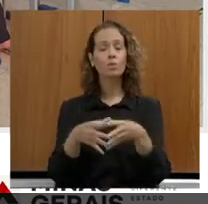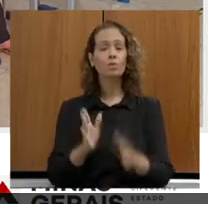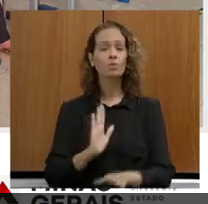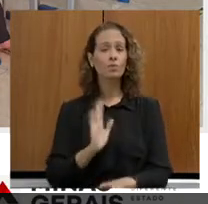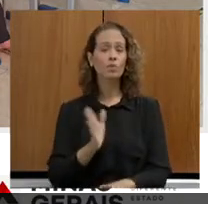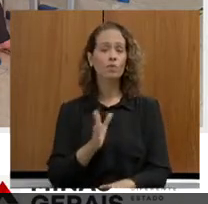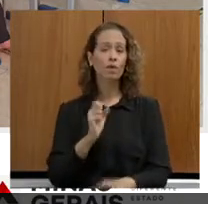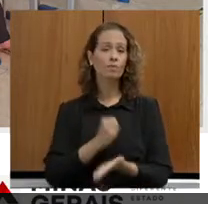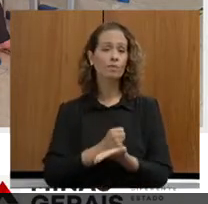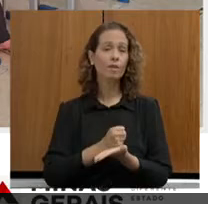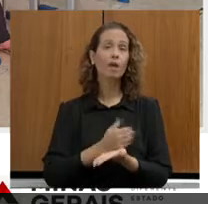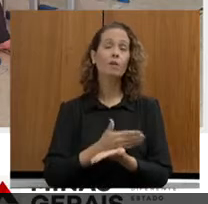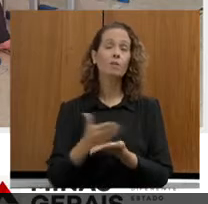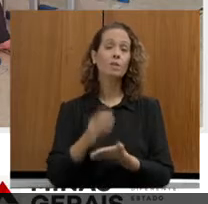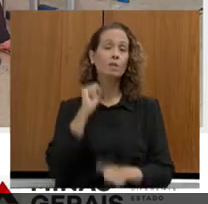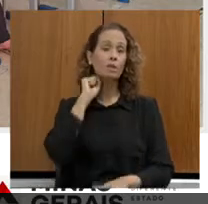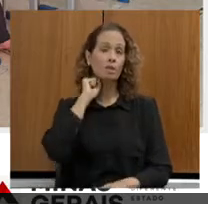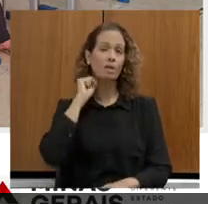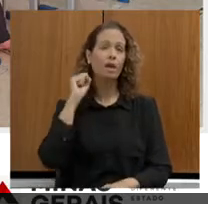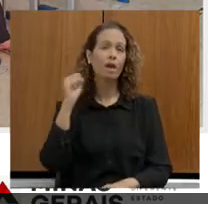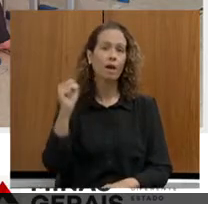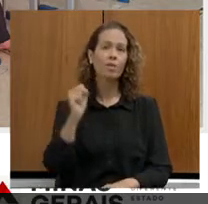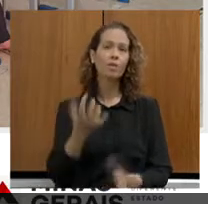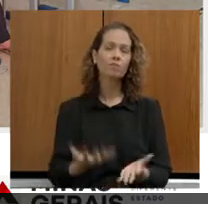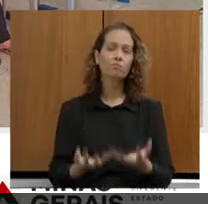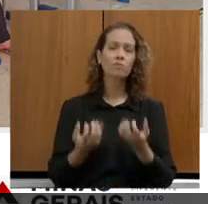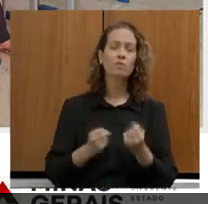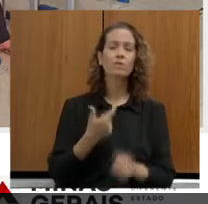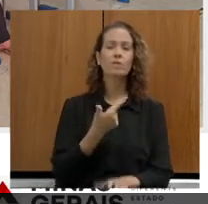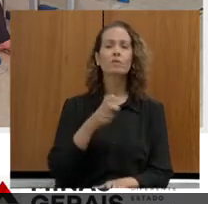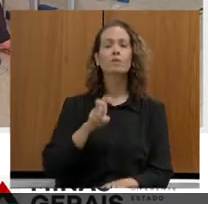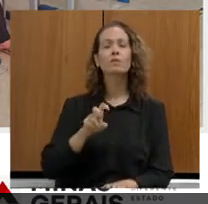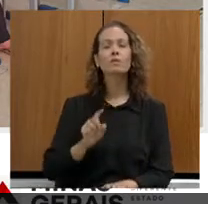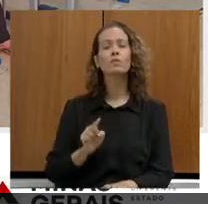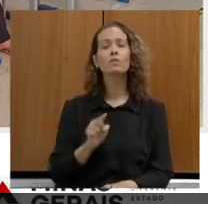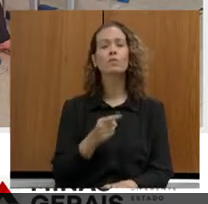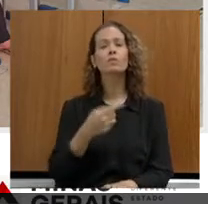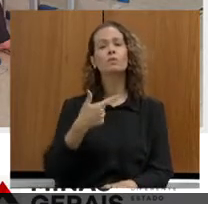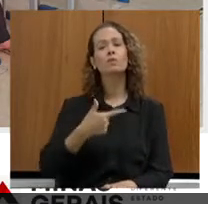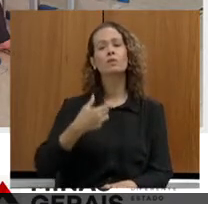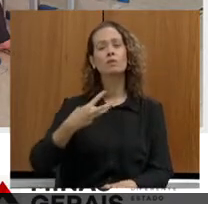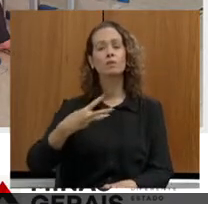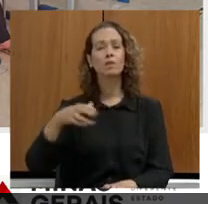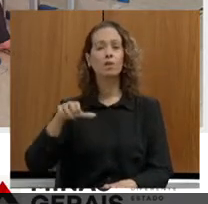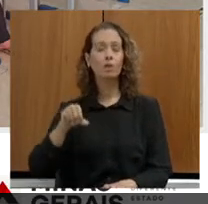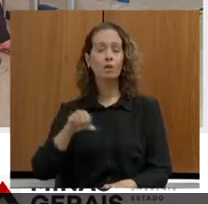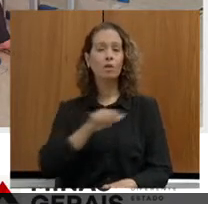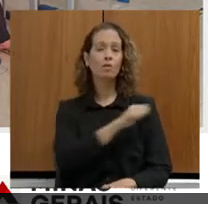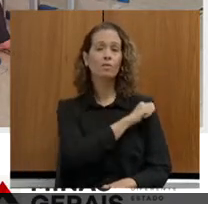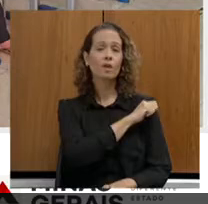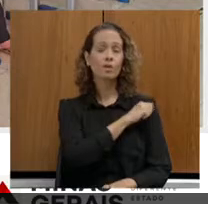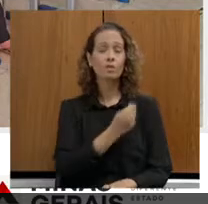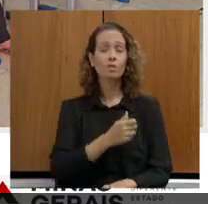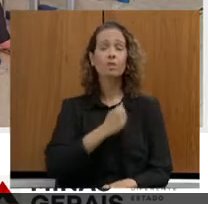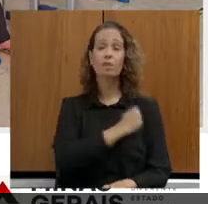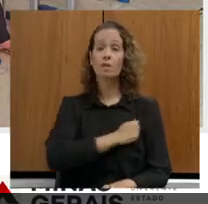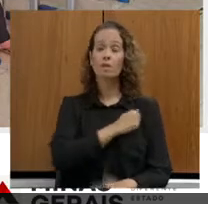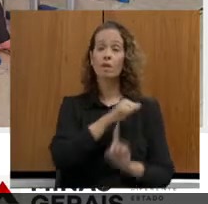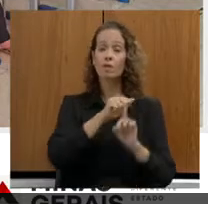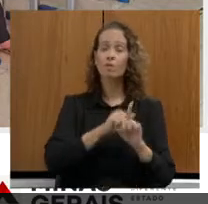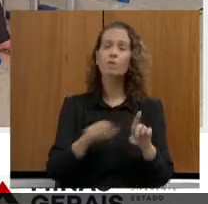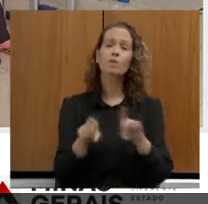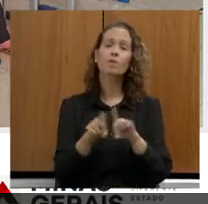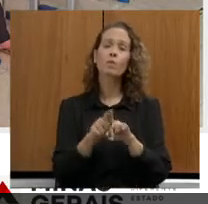Iniciando em abril com adesão de 25 mil duzentos e trinta e nove estudantes em agosto conseguimos